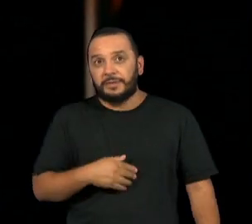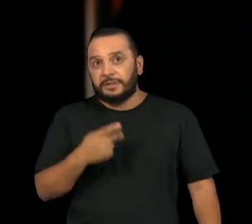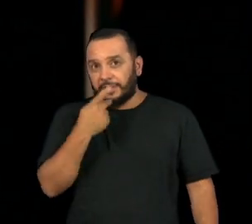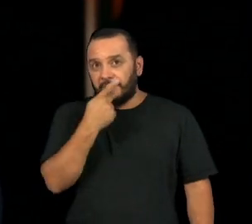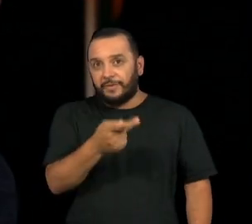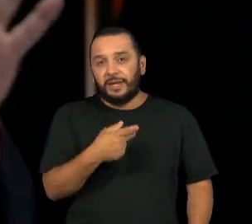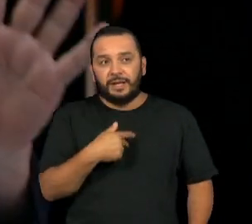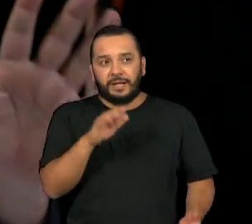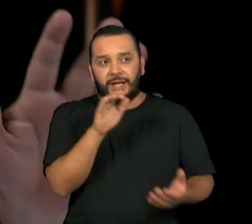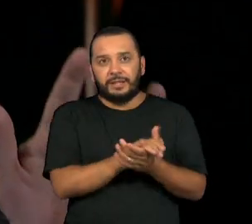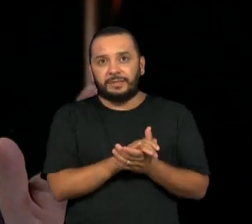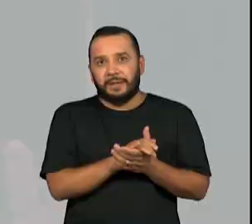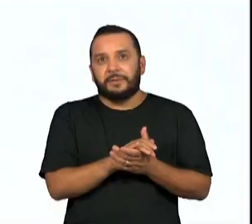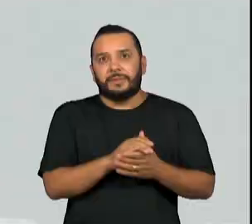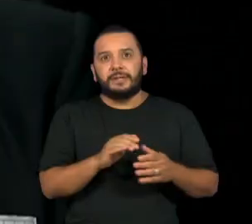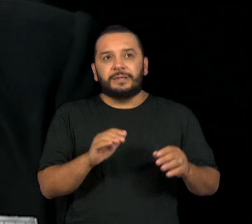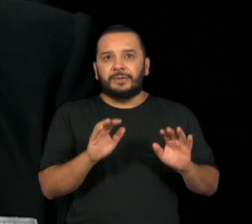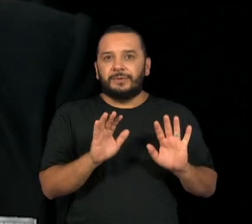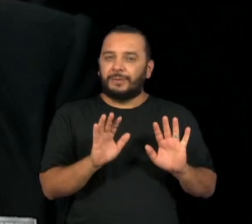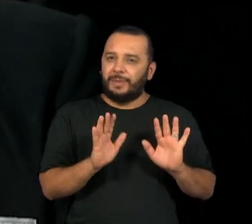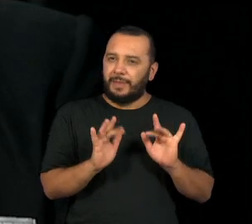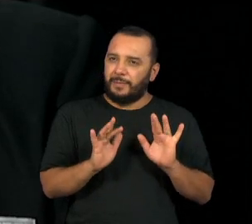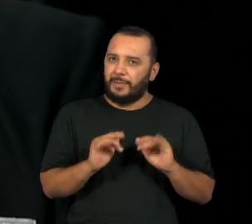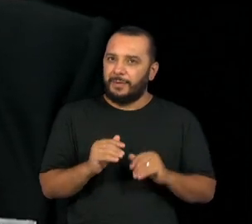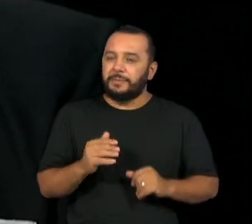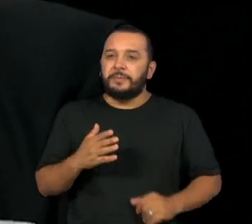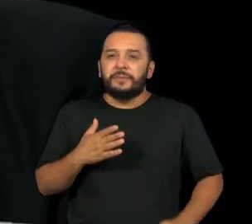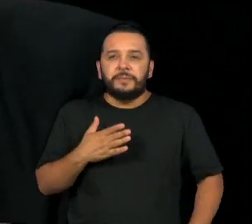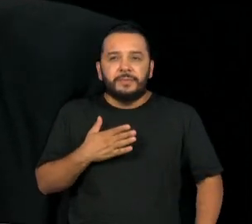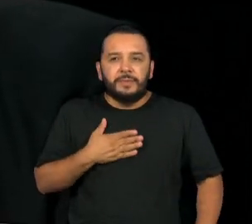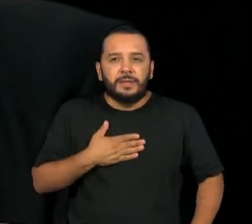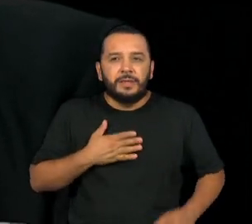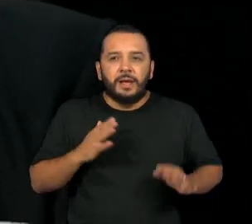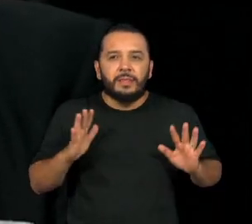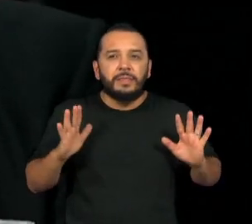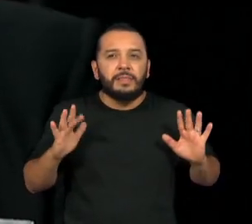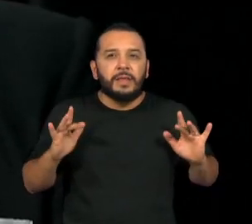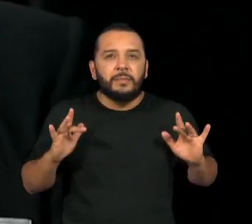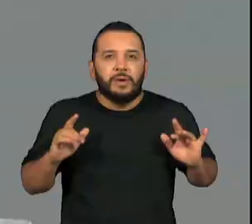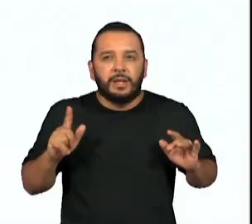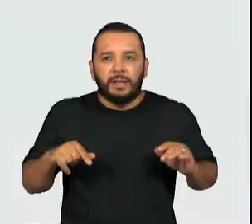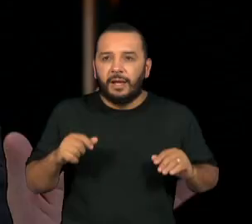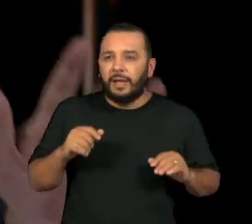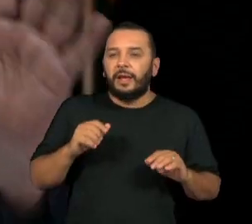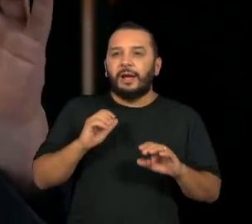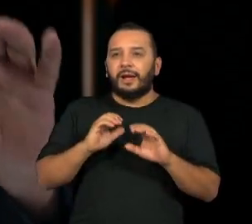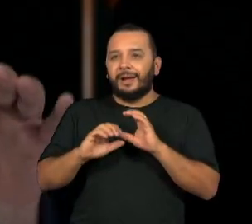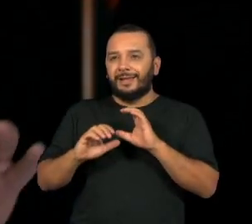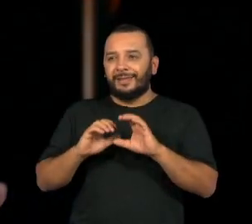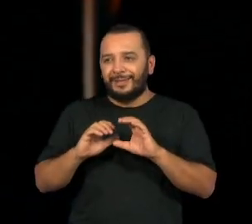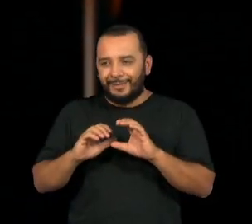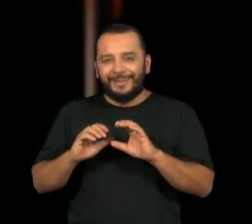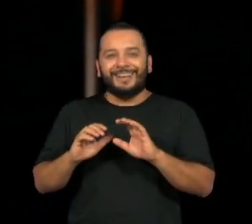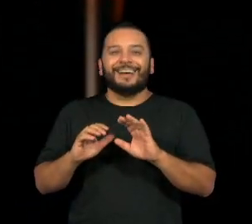o namoro. O que a minha namorada, ela é cantora, né?